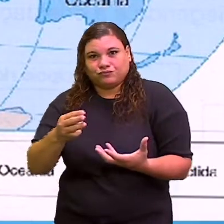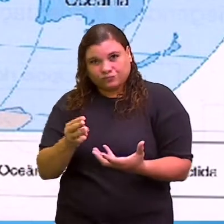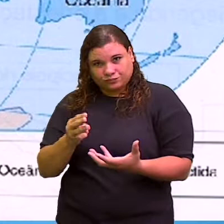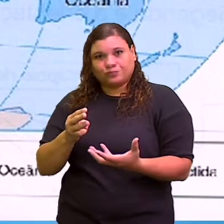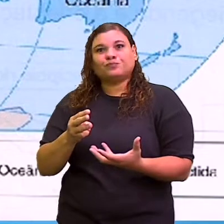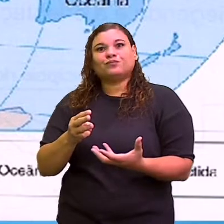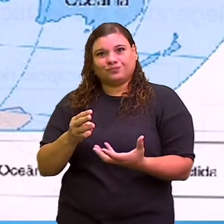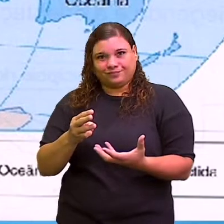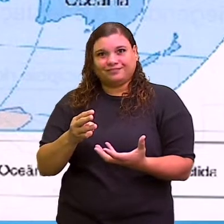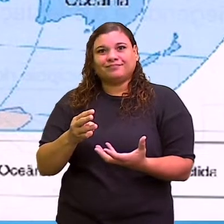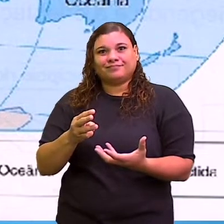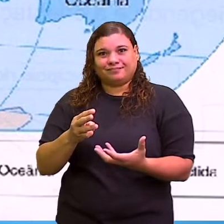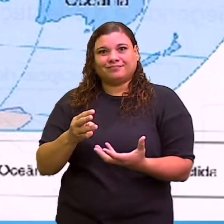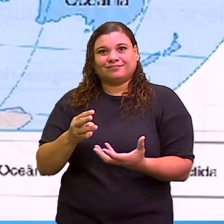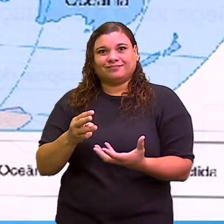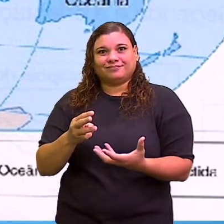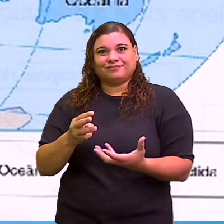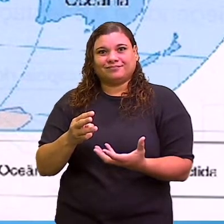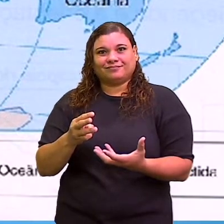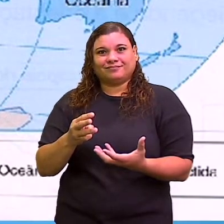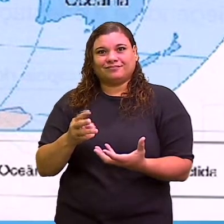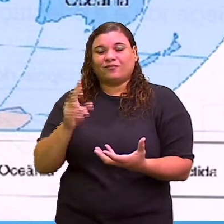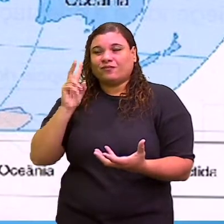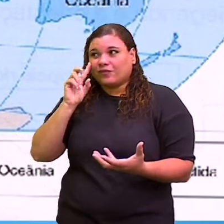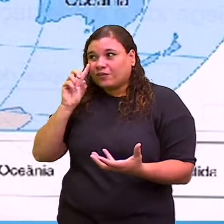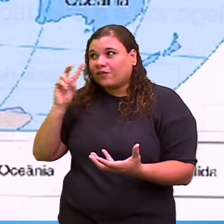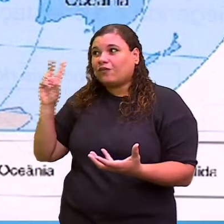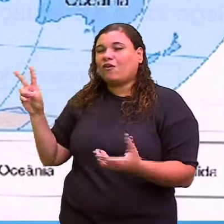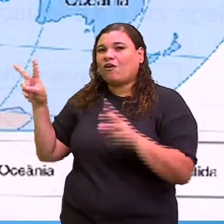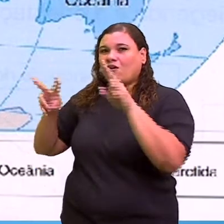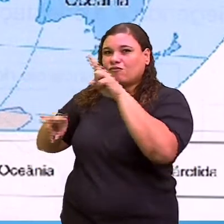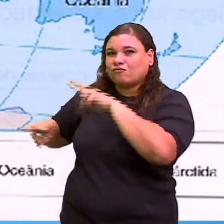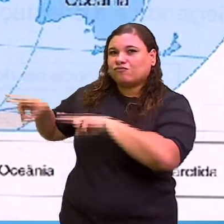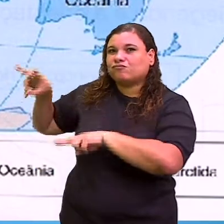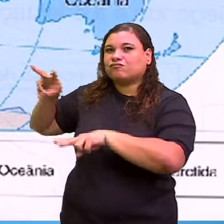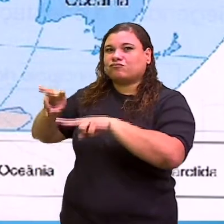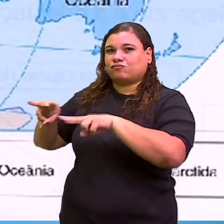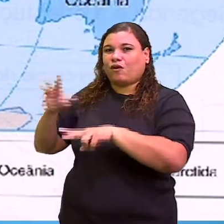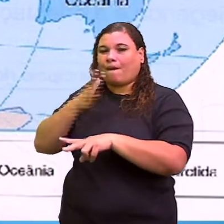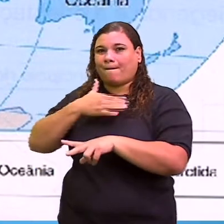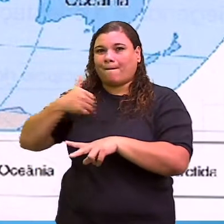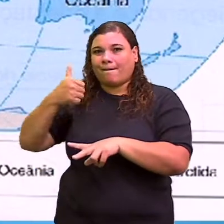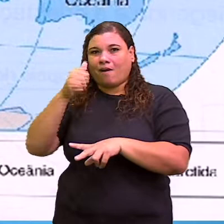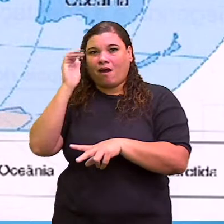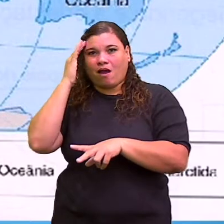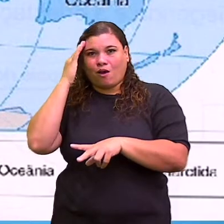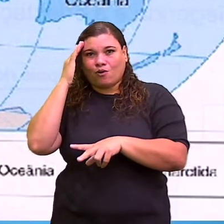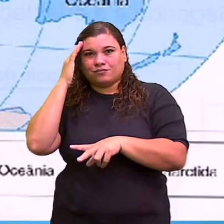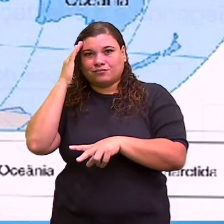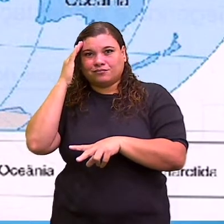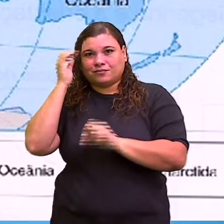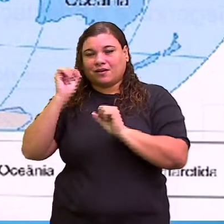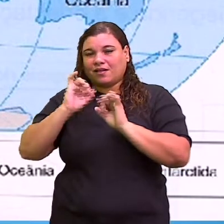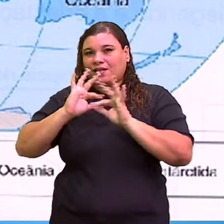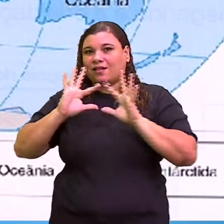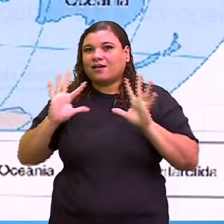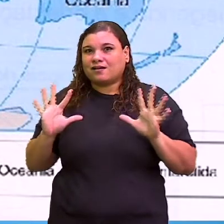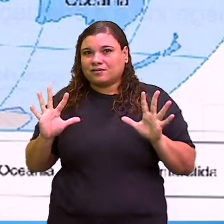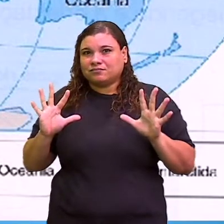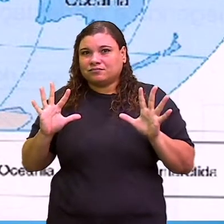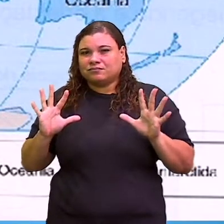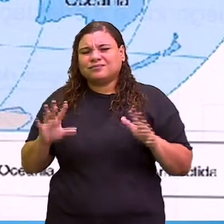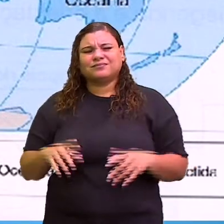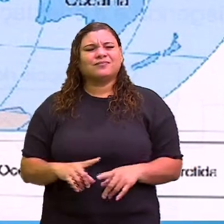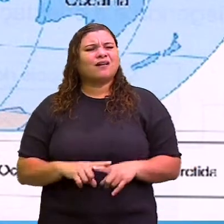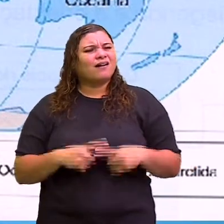Trópico de Câncer e o Trópico de Capricórnio. E, Eliane, isso vai